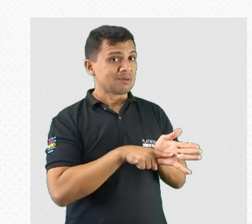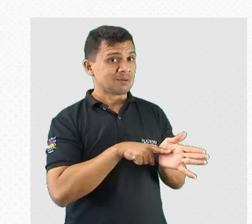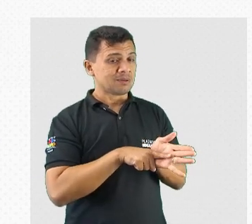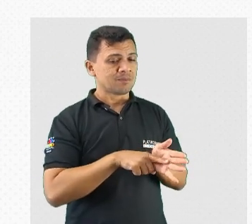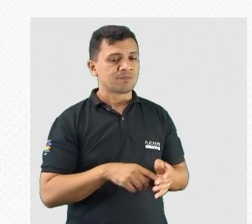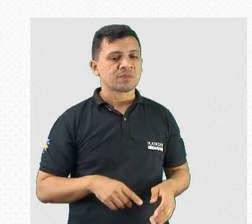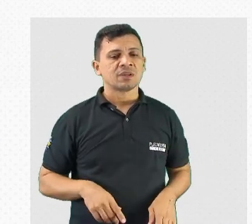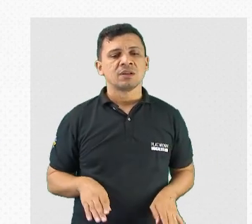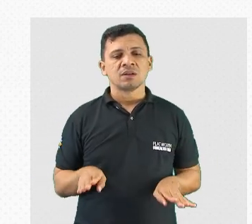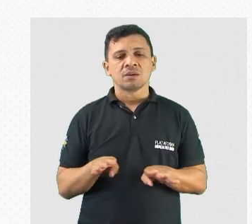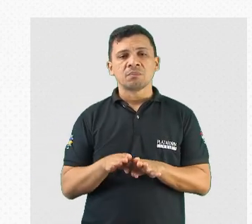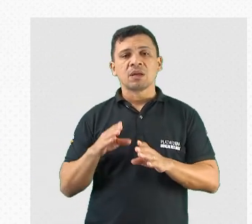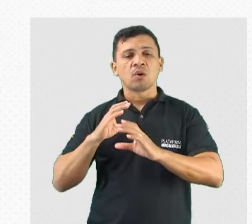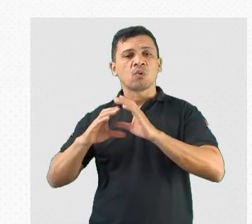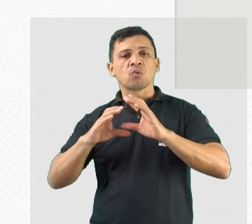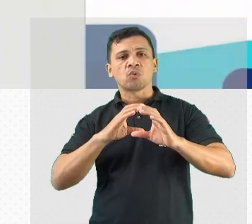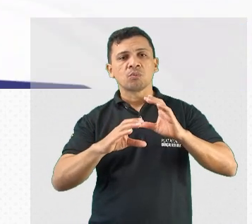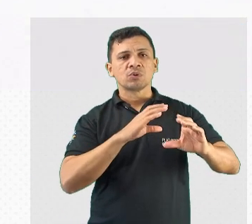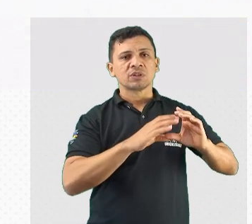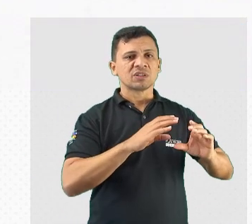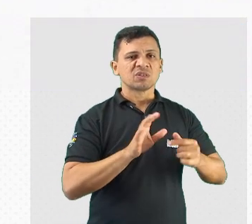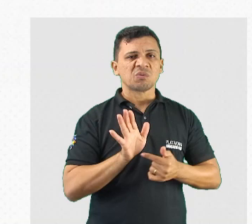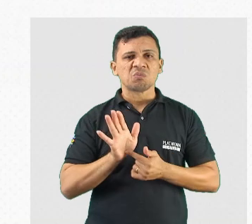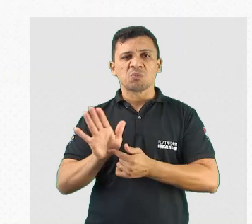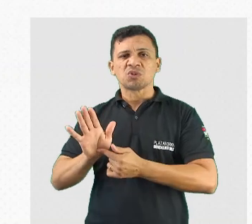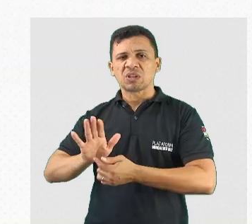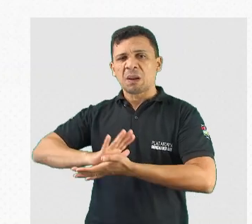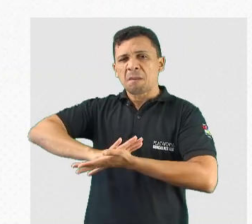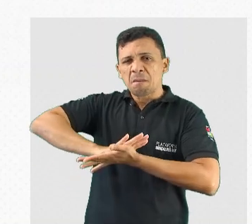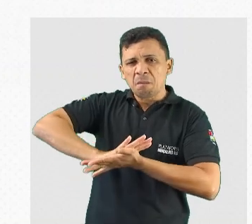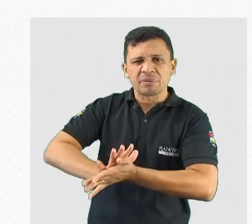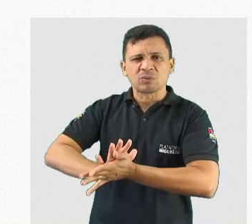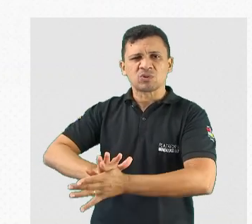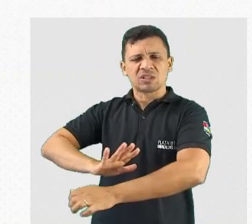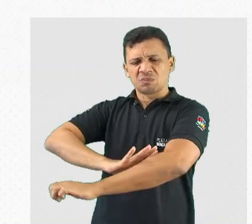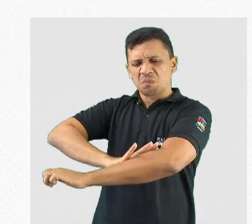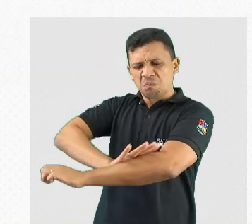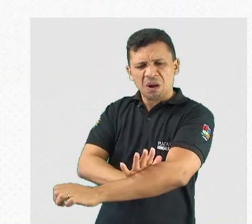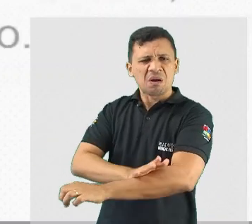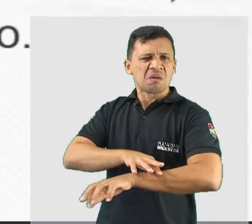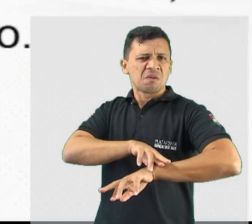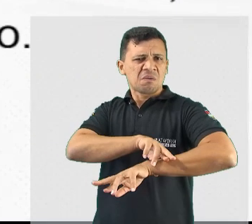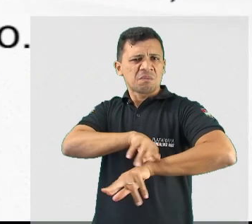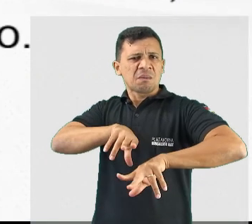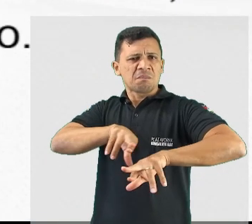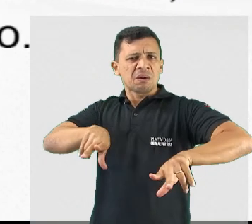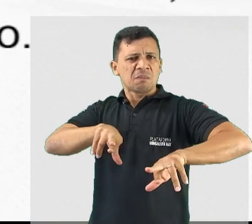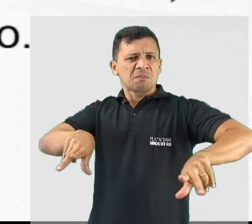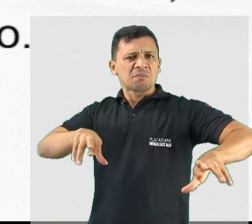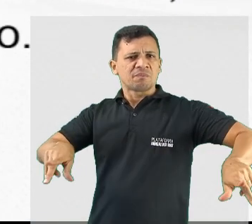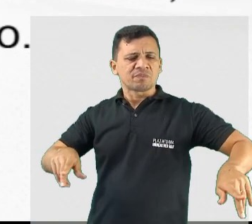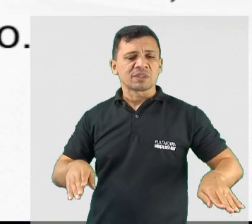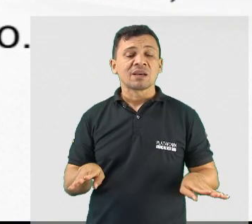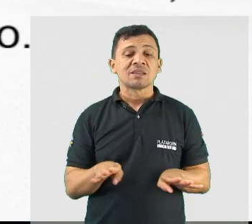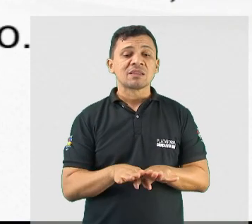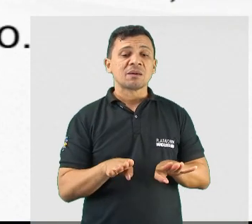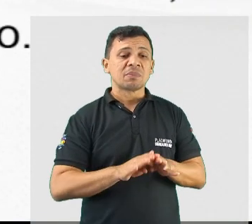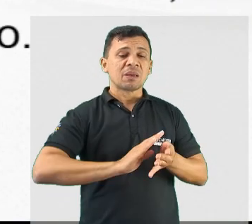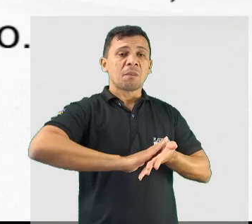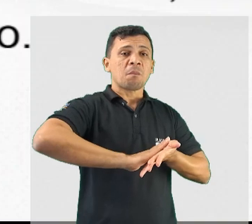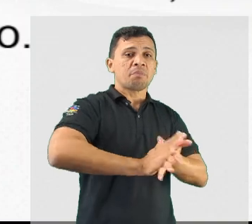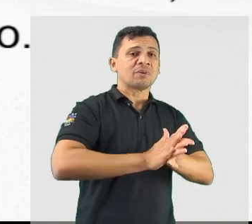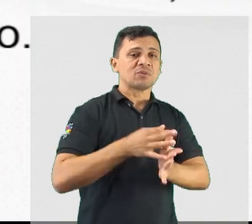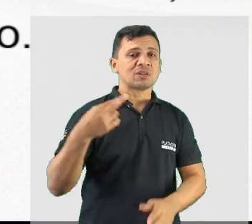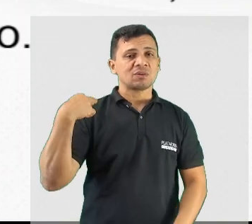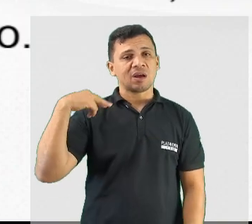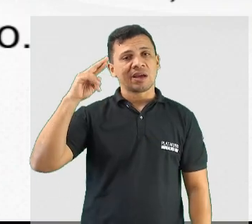de comunicação associados com preconceito racial, né, com racismo, entre outras coisas, inclusive preconceito com as religiões de